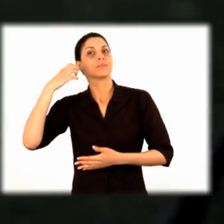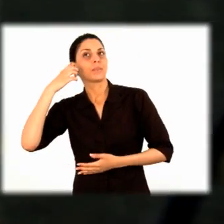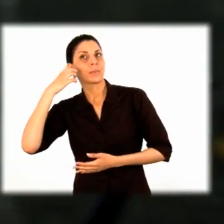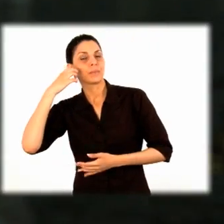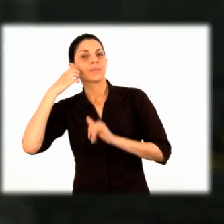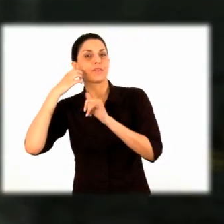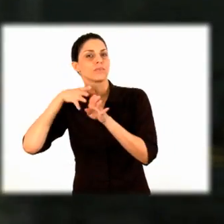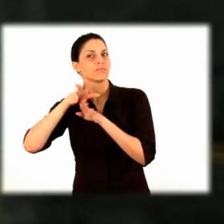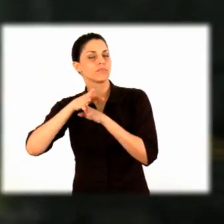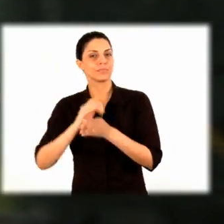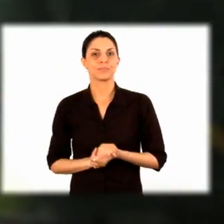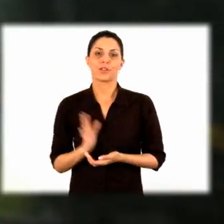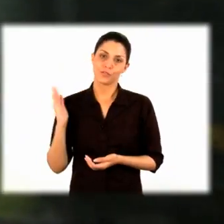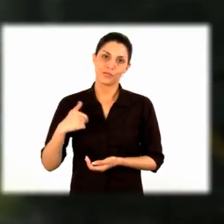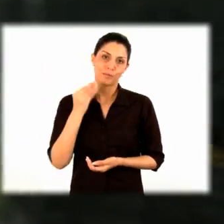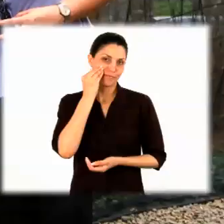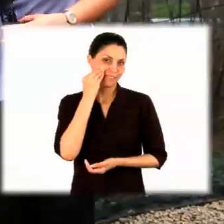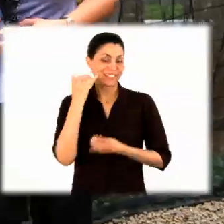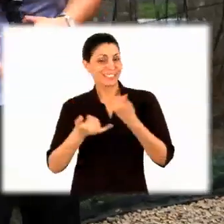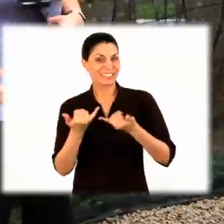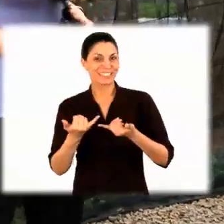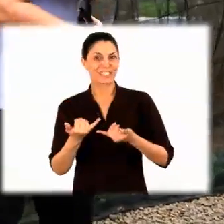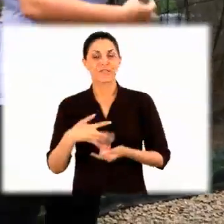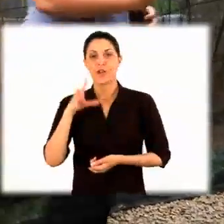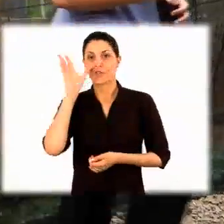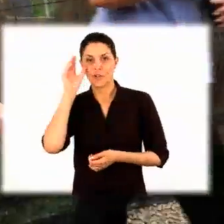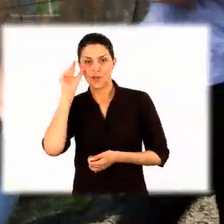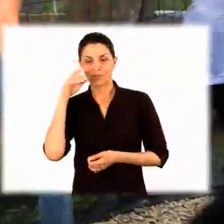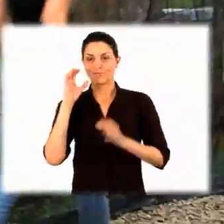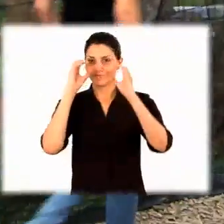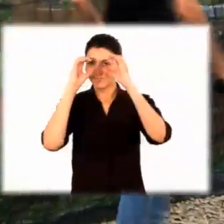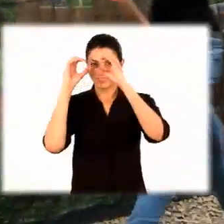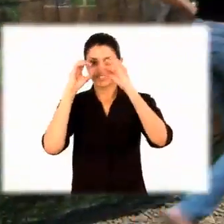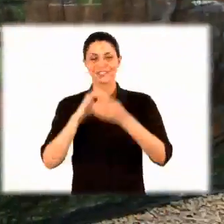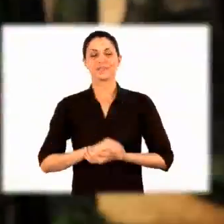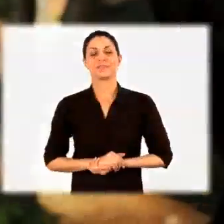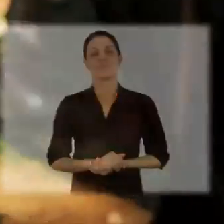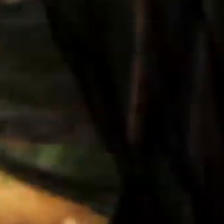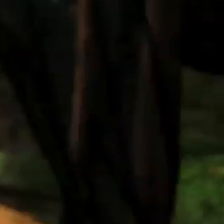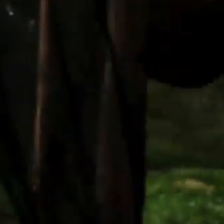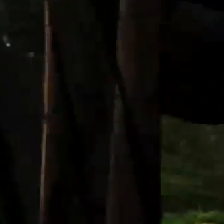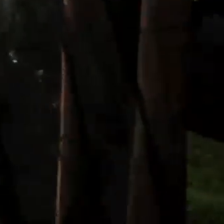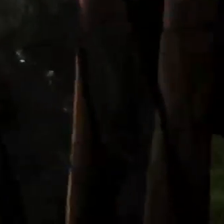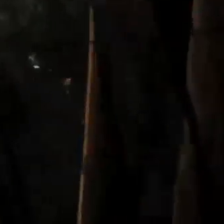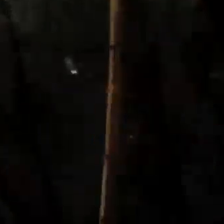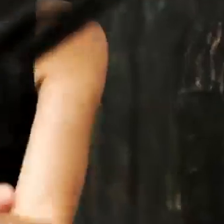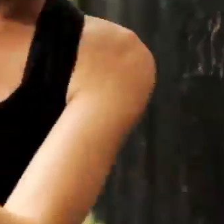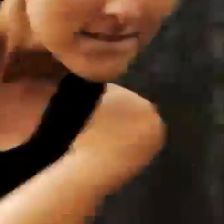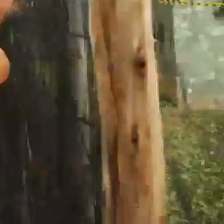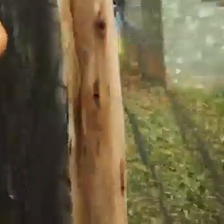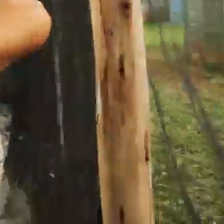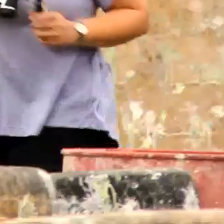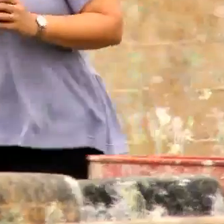chamar no rádio para poder te orientar. Então vamos lá nos divertir. Vou ficar de olho em você pelo binóculo aqui.